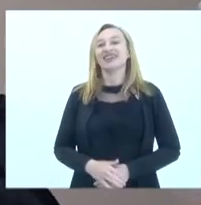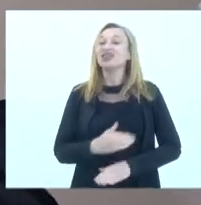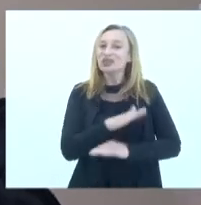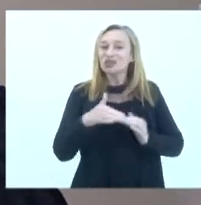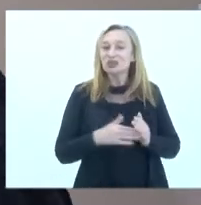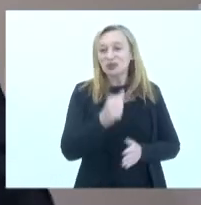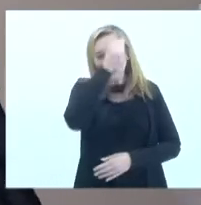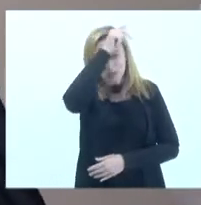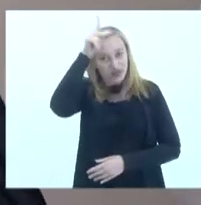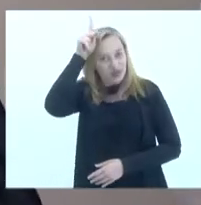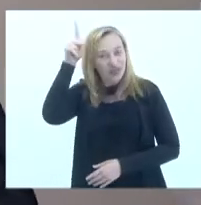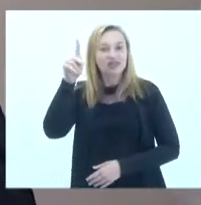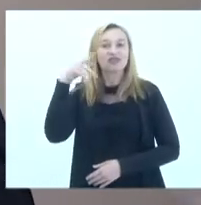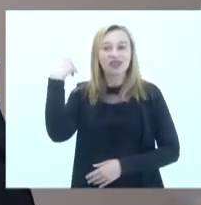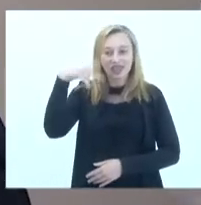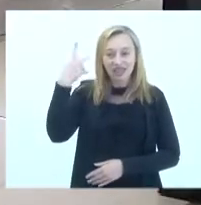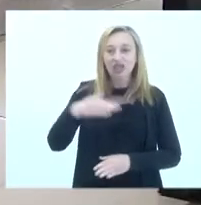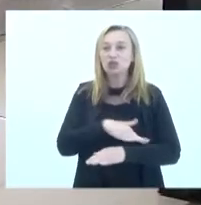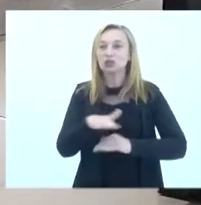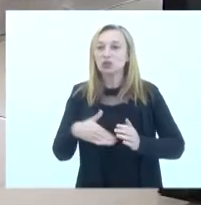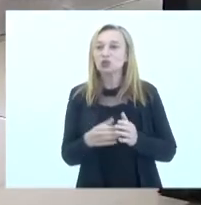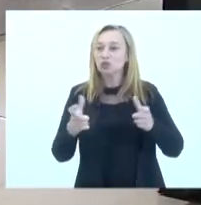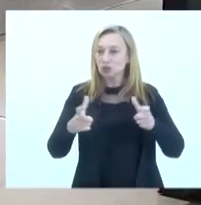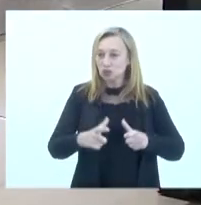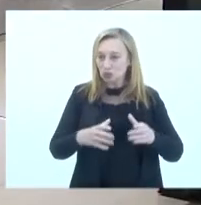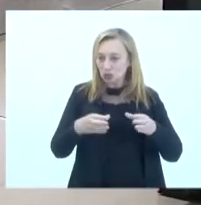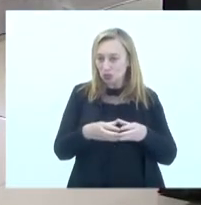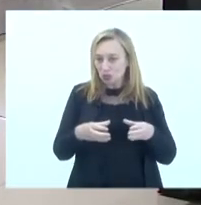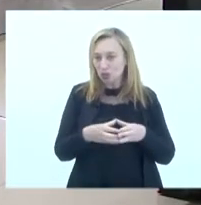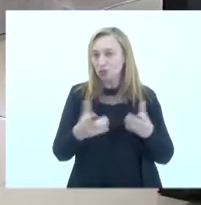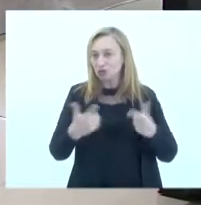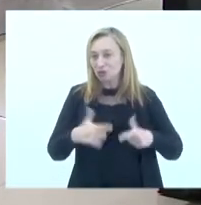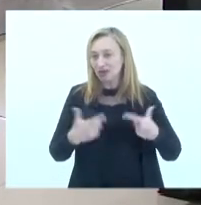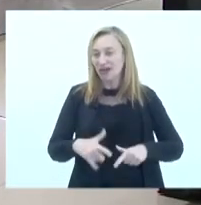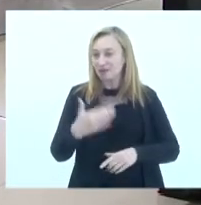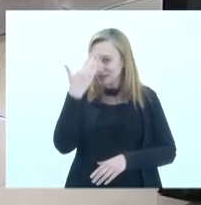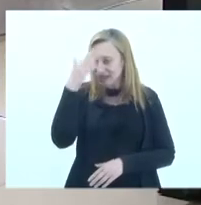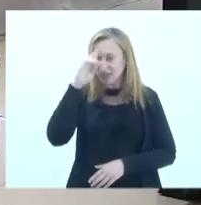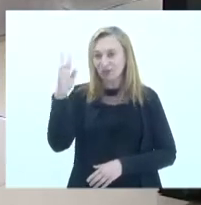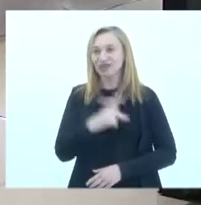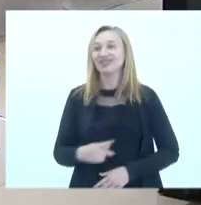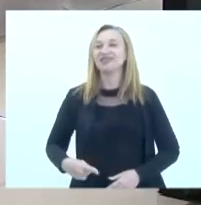os prefeitos, todos os vereadores, de toda a comunidade local. Muito obrigado, presidente.